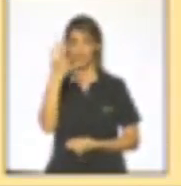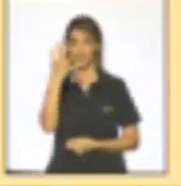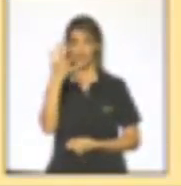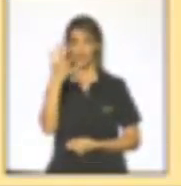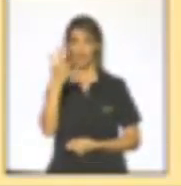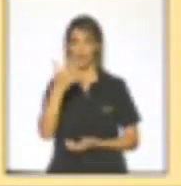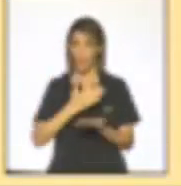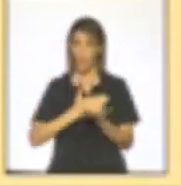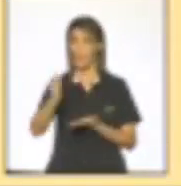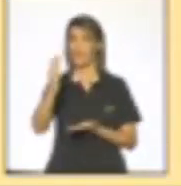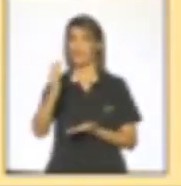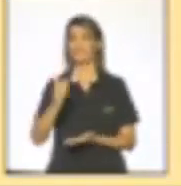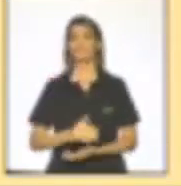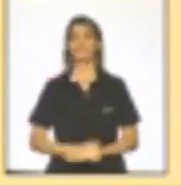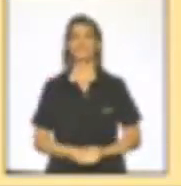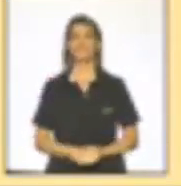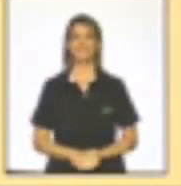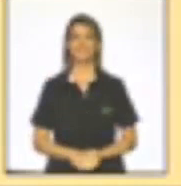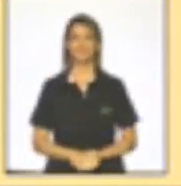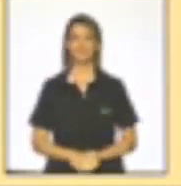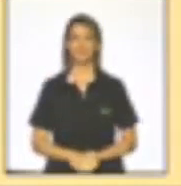Valendo!